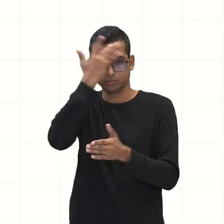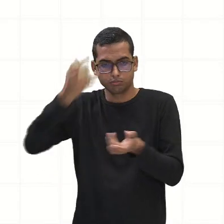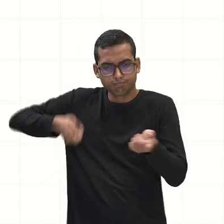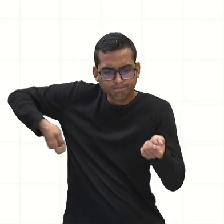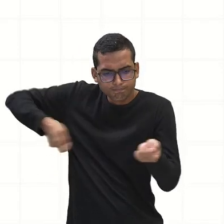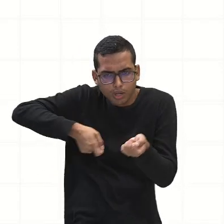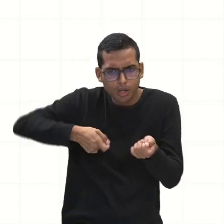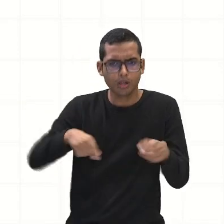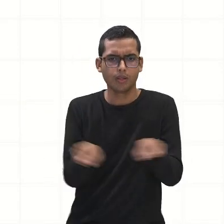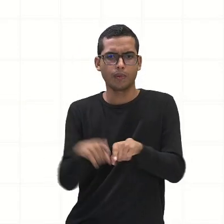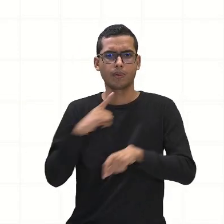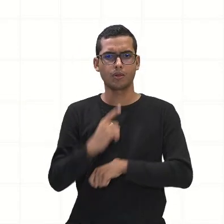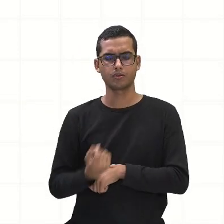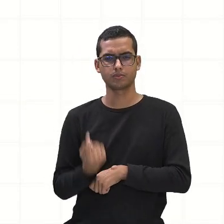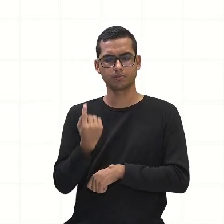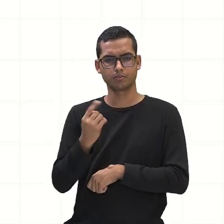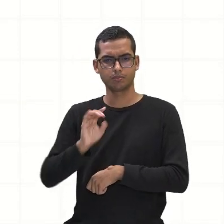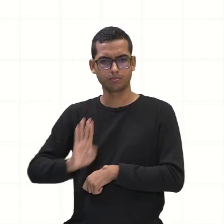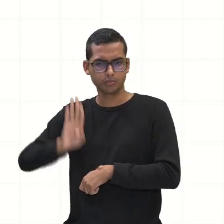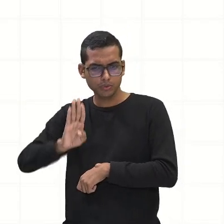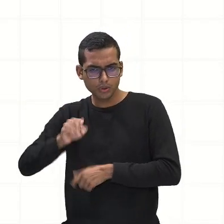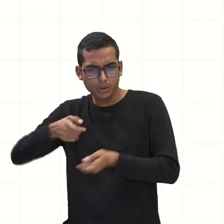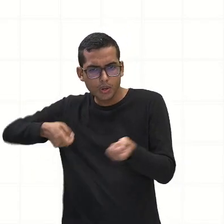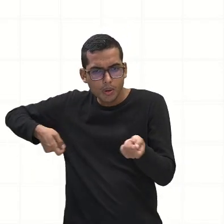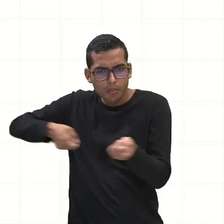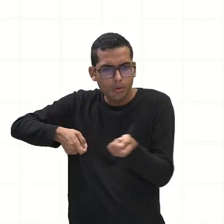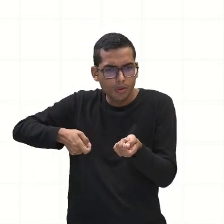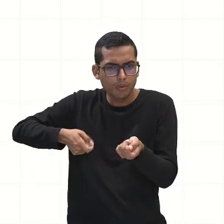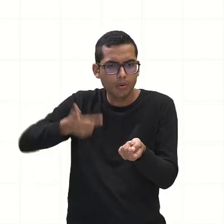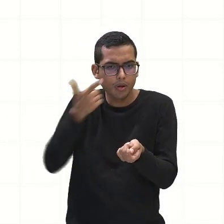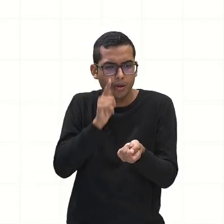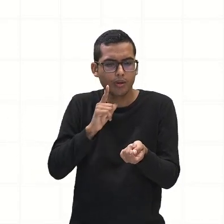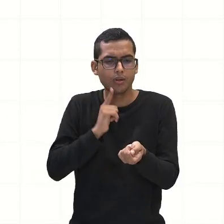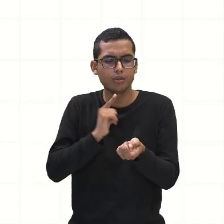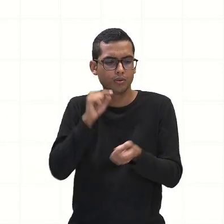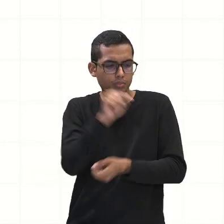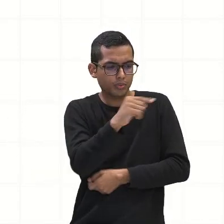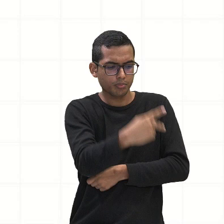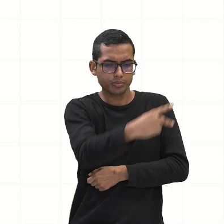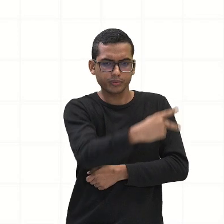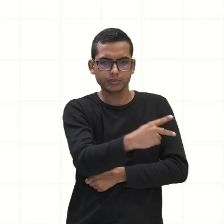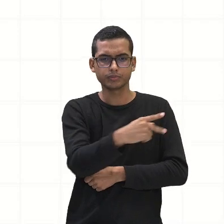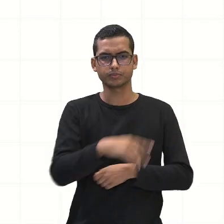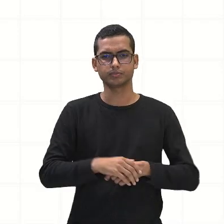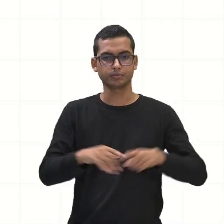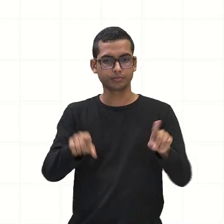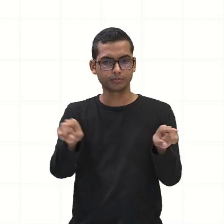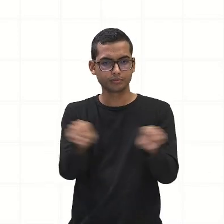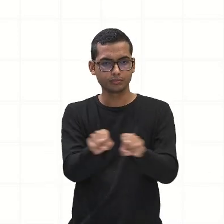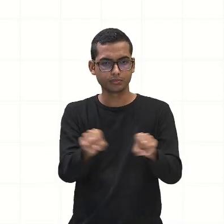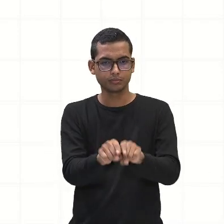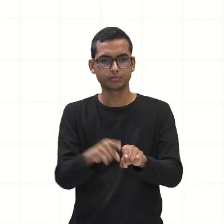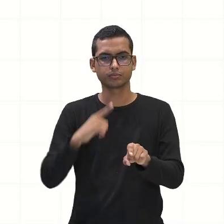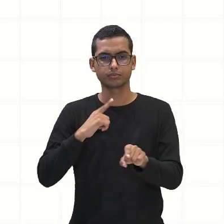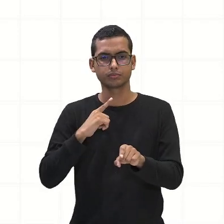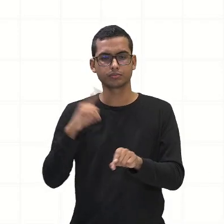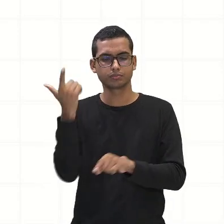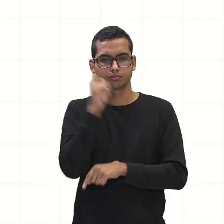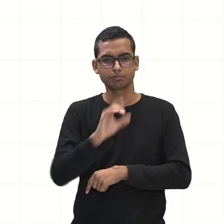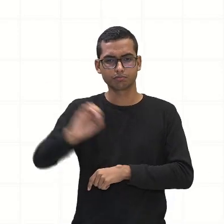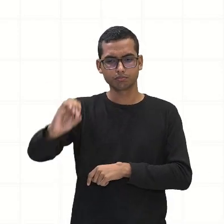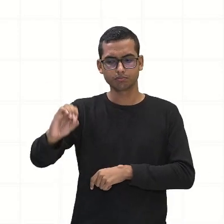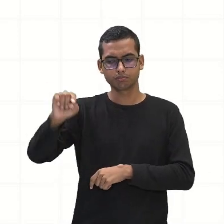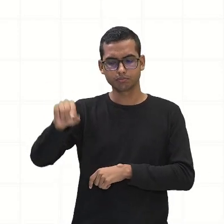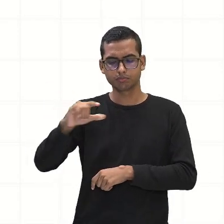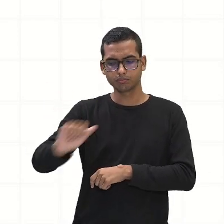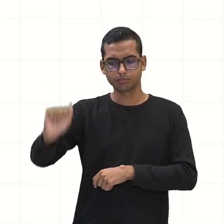P, sem acertar nenhuma outra bola antes, como a amarela que está no ponto A. Esse jogador